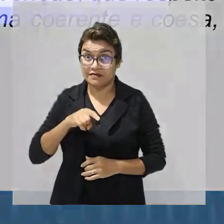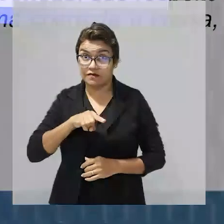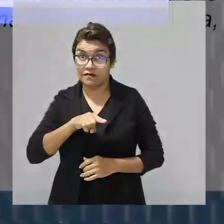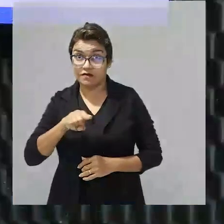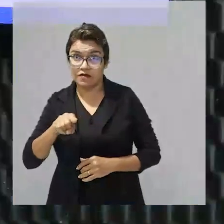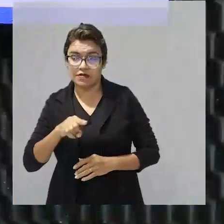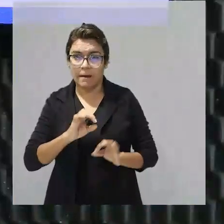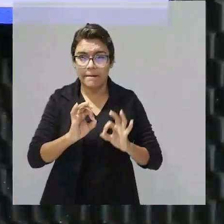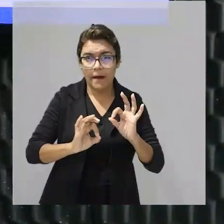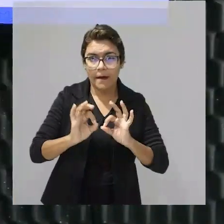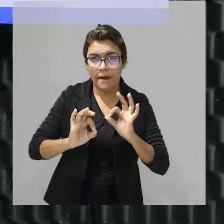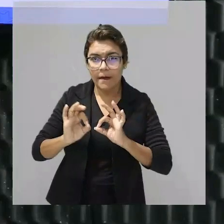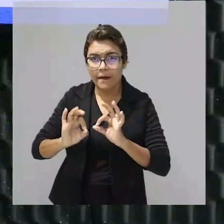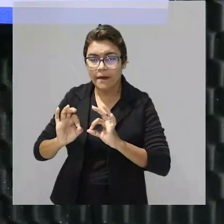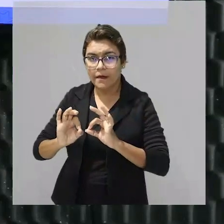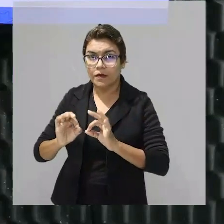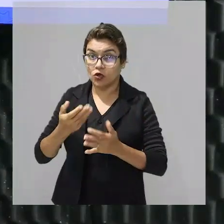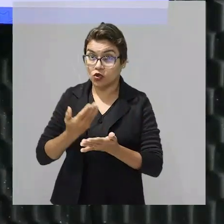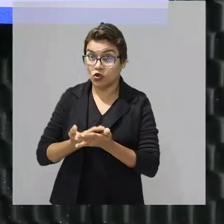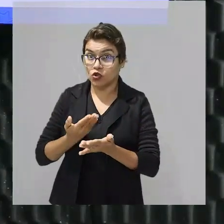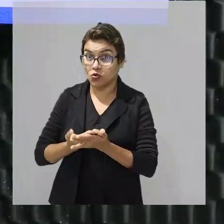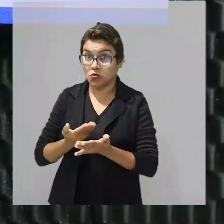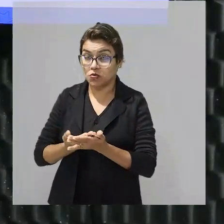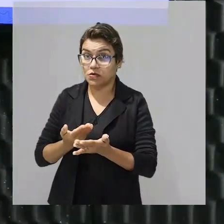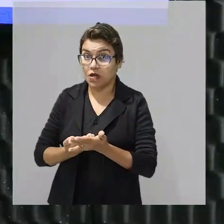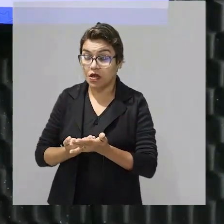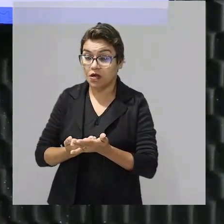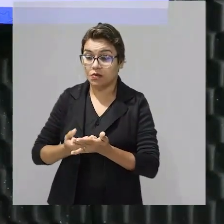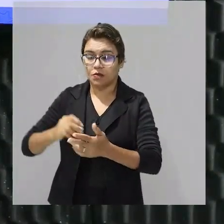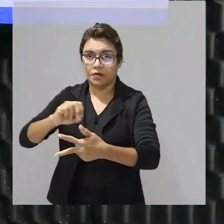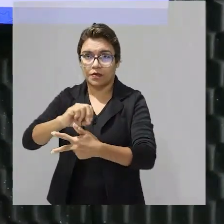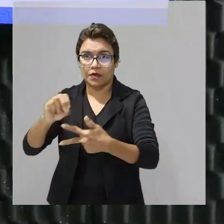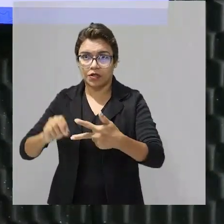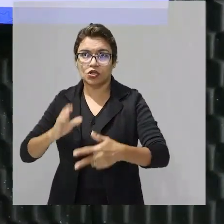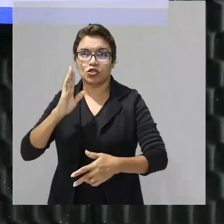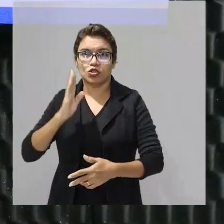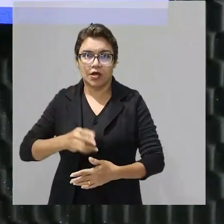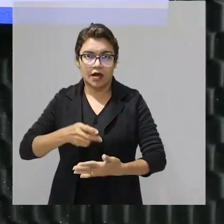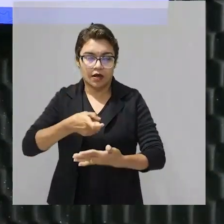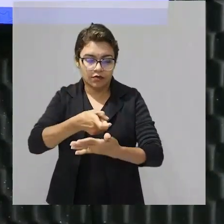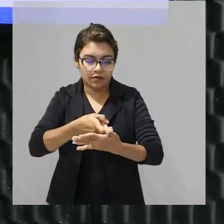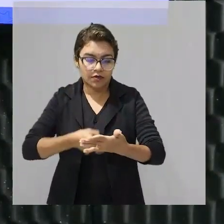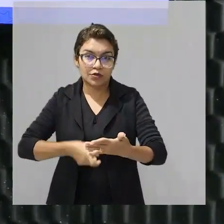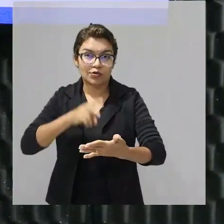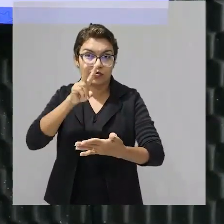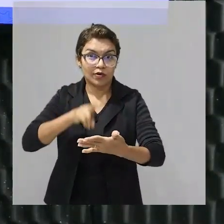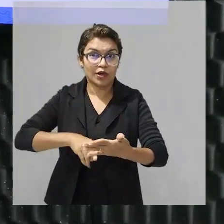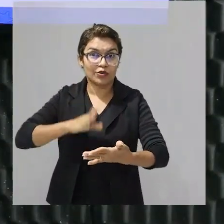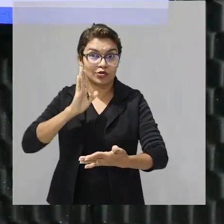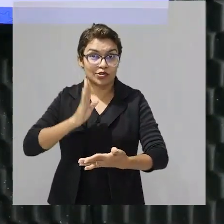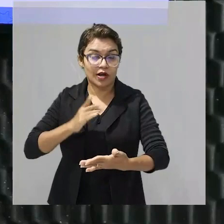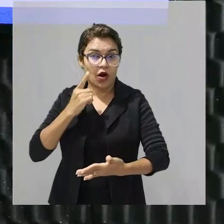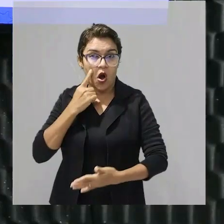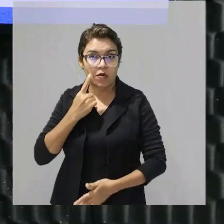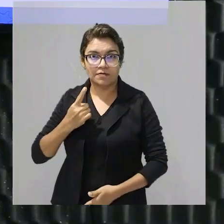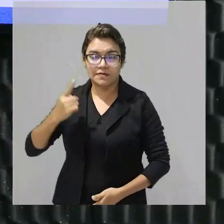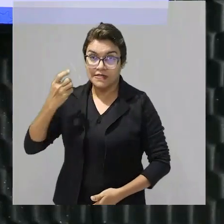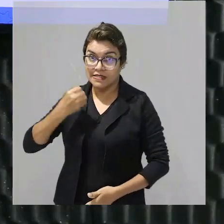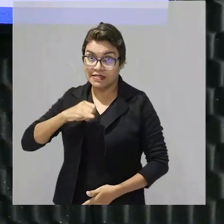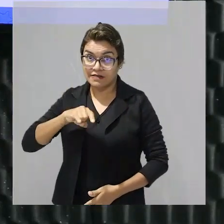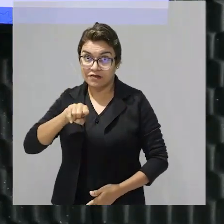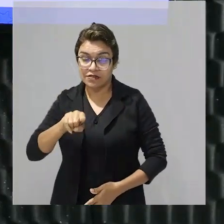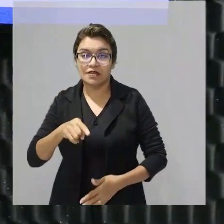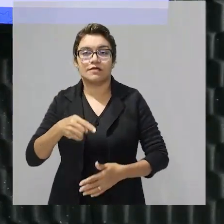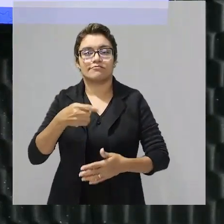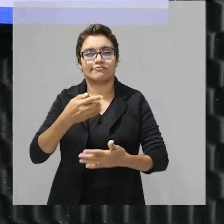ficar ligadinhos que hoje o foco é o Enem. E iremos falar sobre o quê? Sobre a proposta de intervenção. Então,